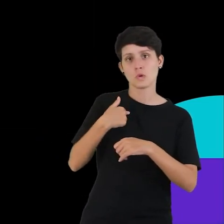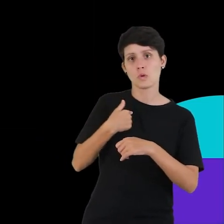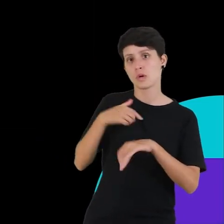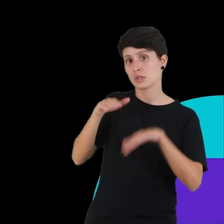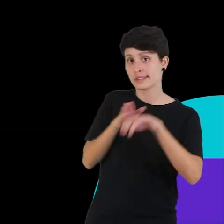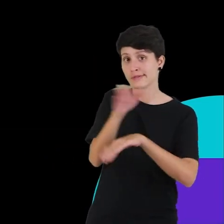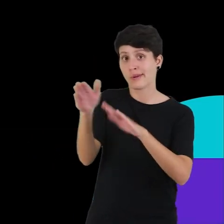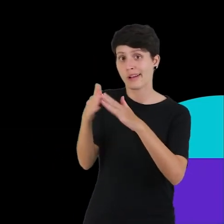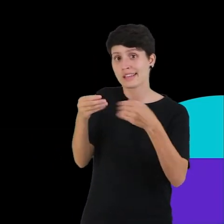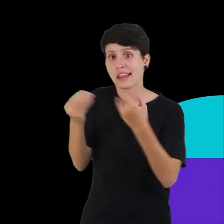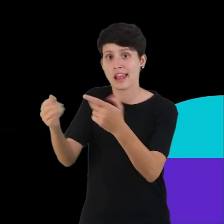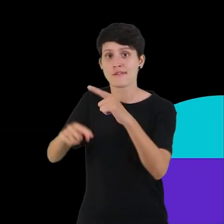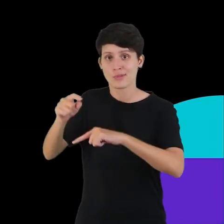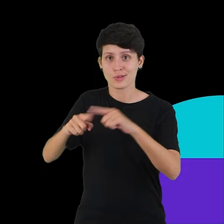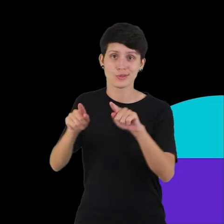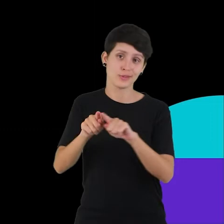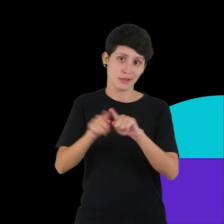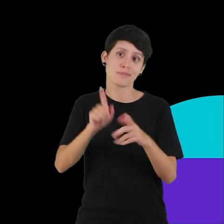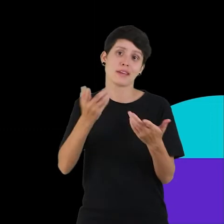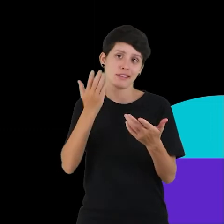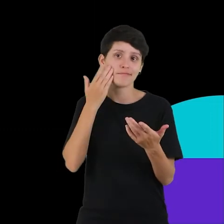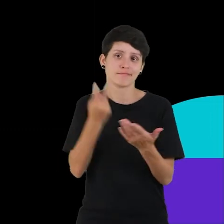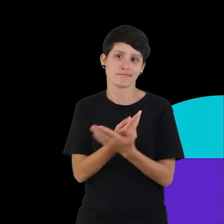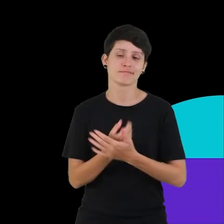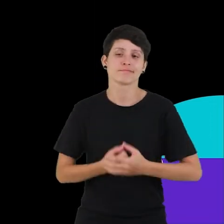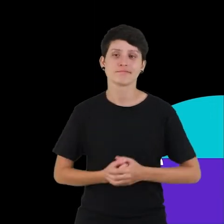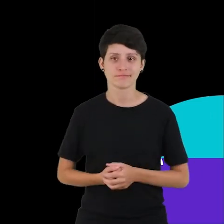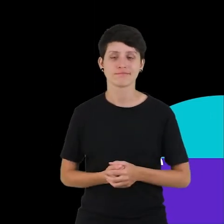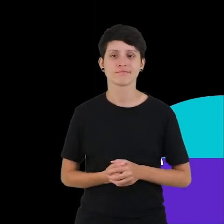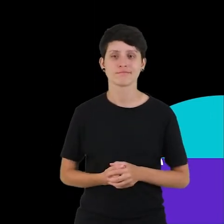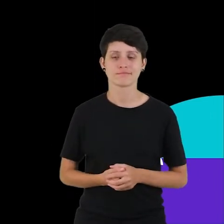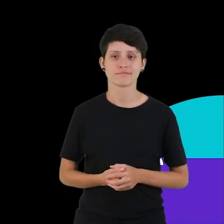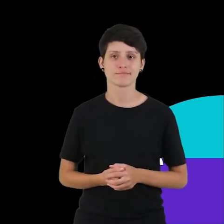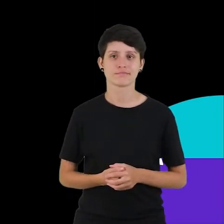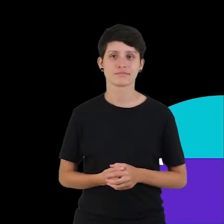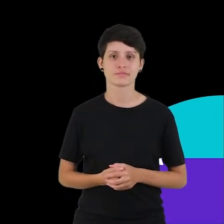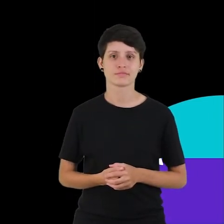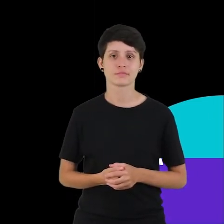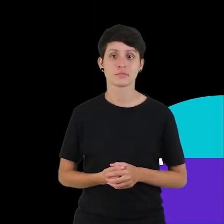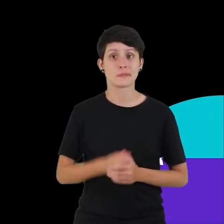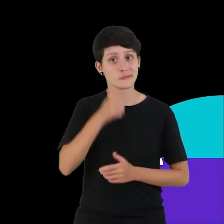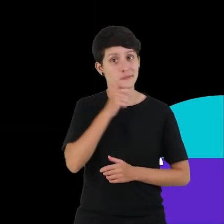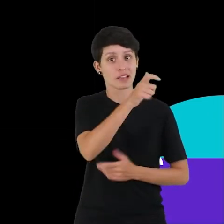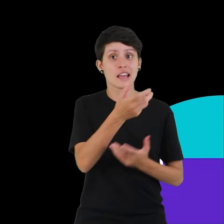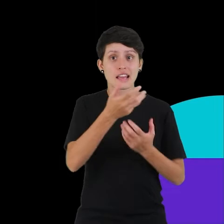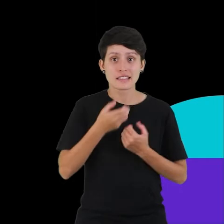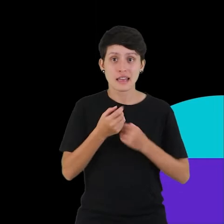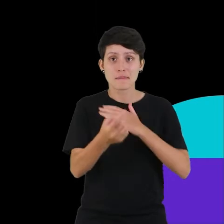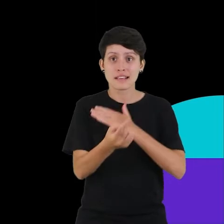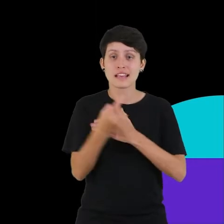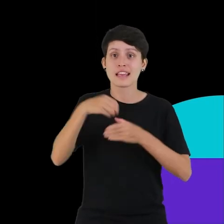ficam expostos. Uma cliente vai passando para outra, olha, a Keitiane, ela me revende já há